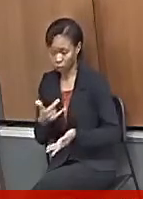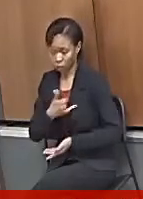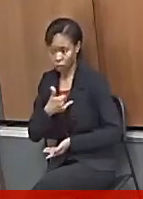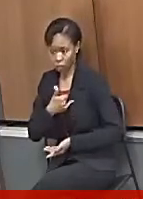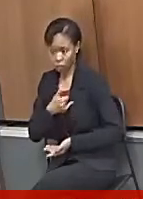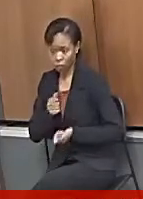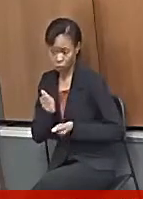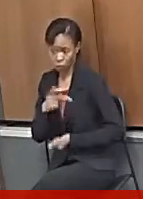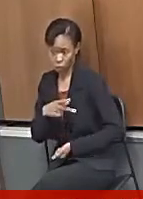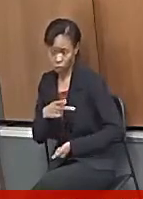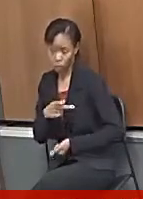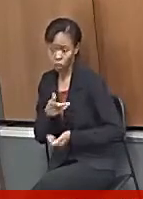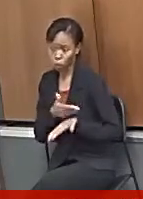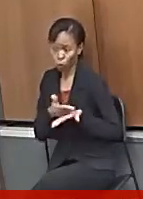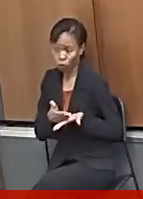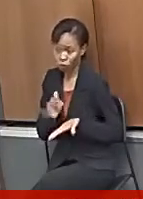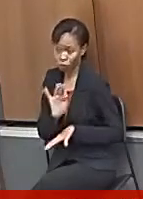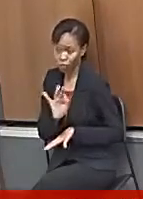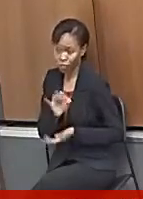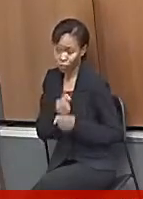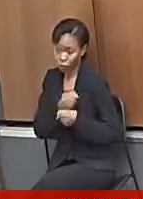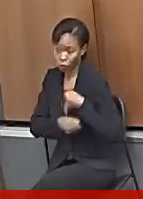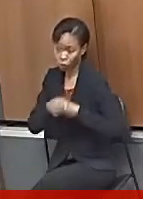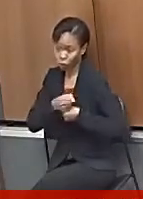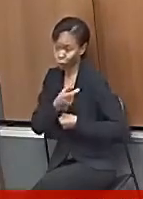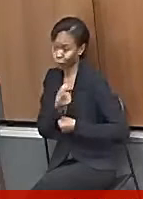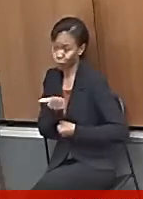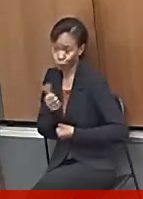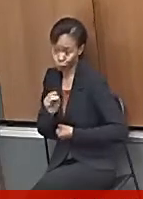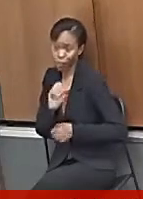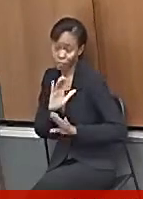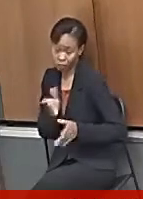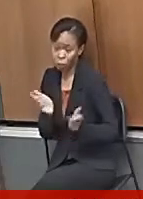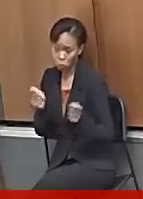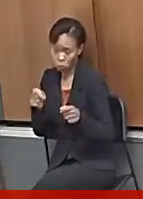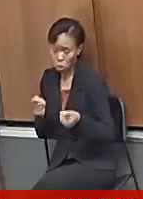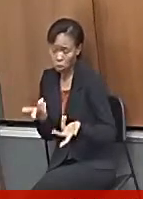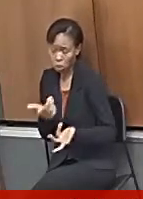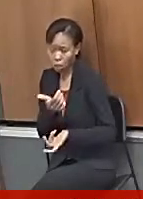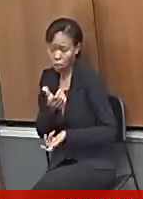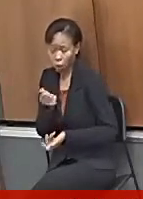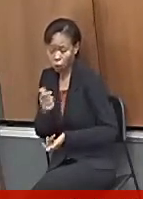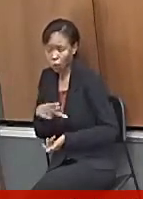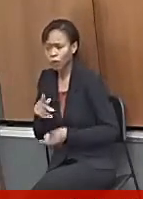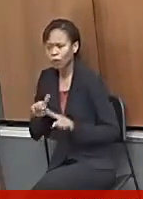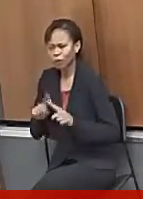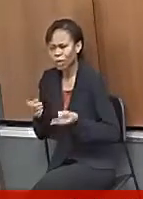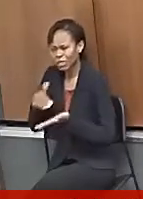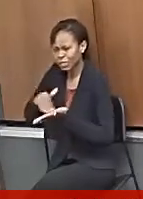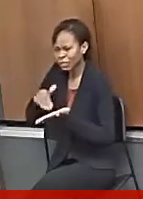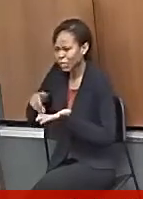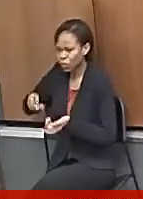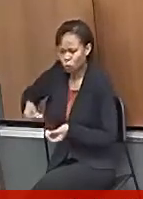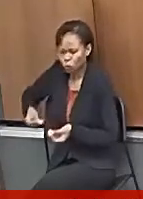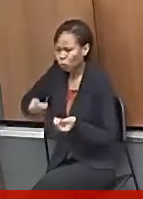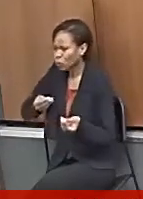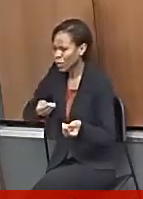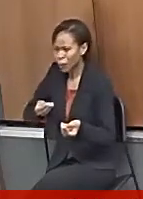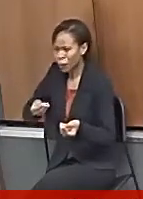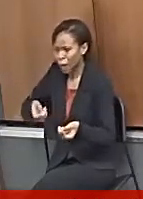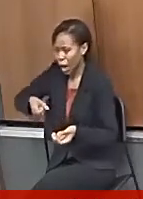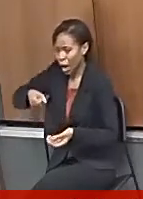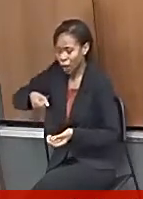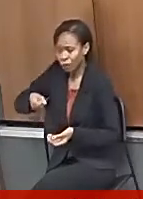2018 aí a superintendência não enviou a pasta dela da aposentadoria ela